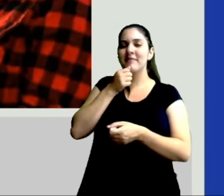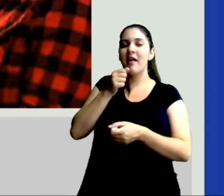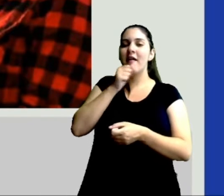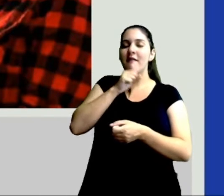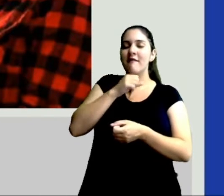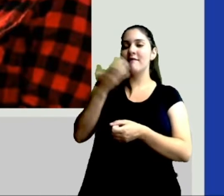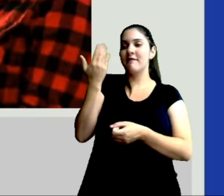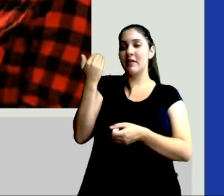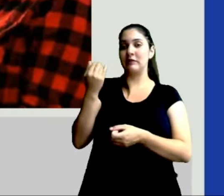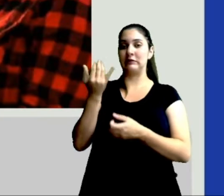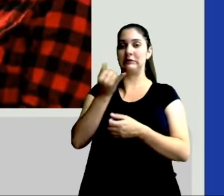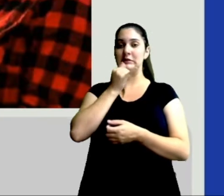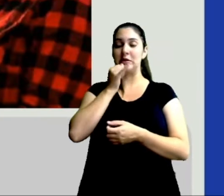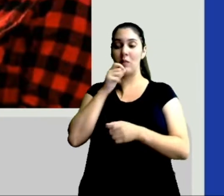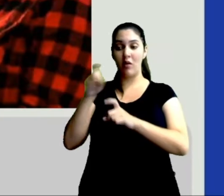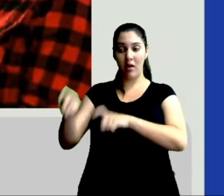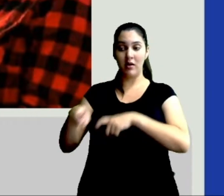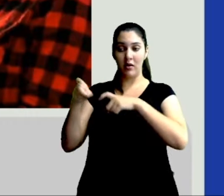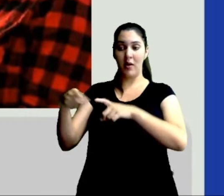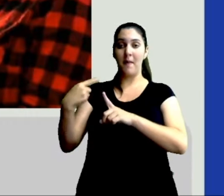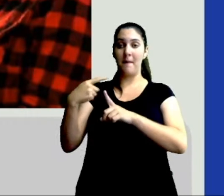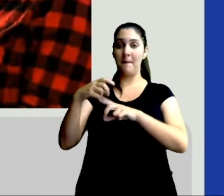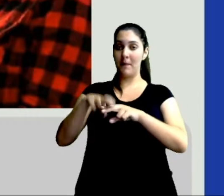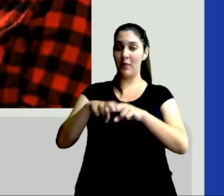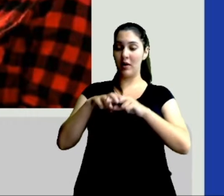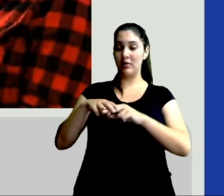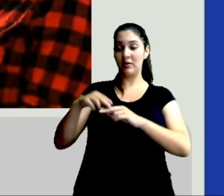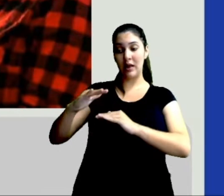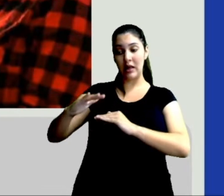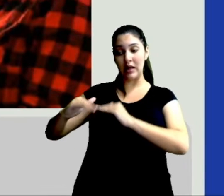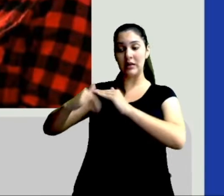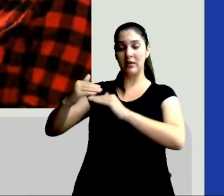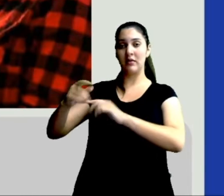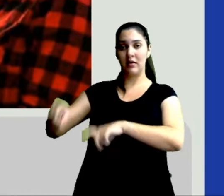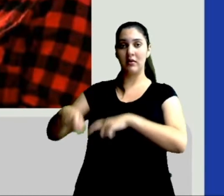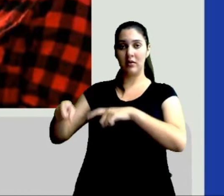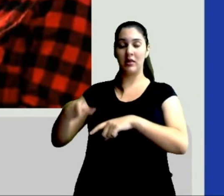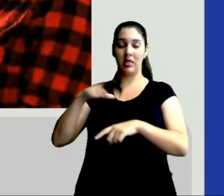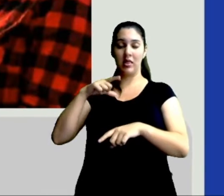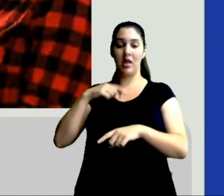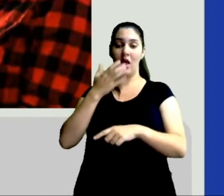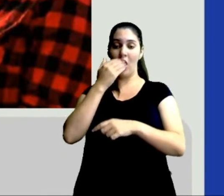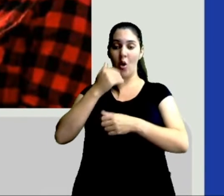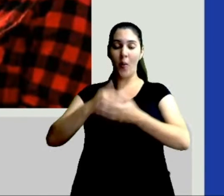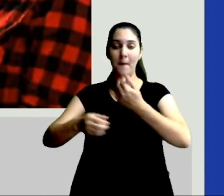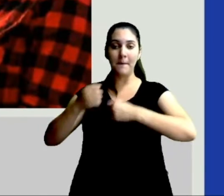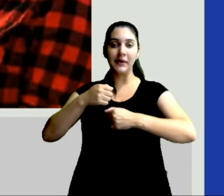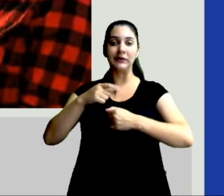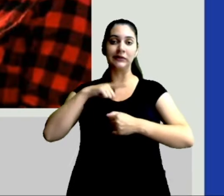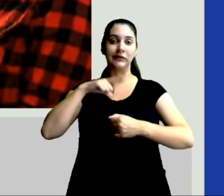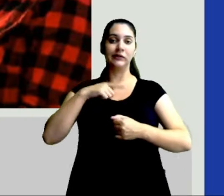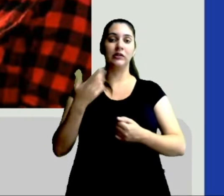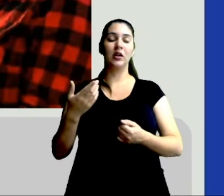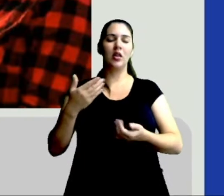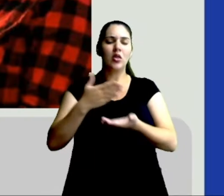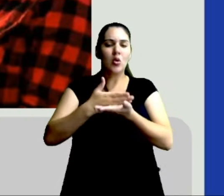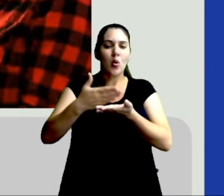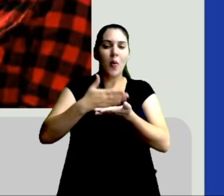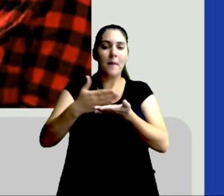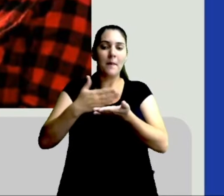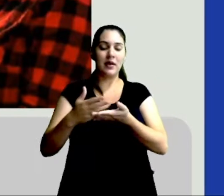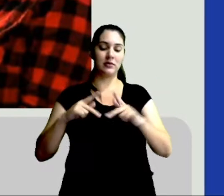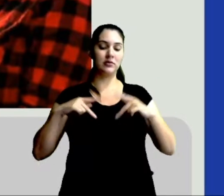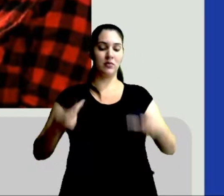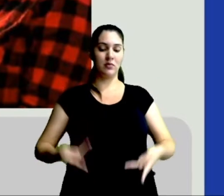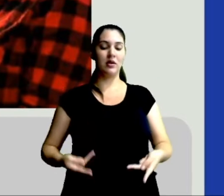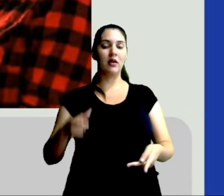como a agricultura, porque é através da agricultura que a gente tem os alimentos que nós consumimos, né? Então a agricultura, desde o início da humanidade, ela